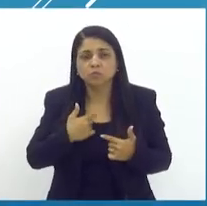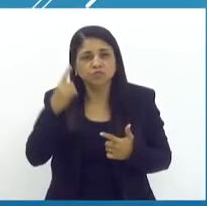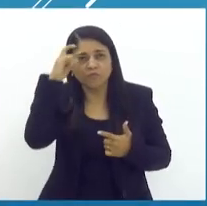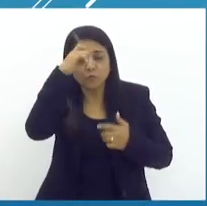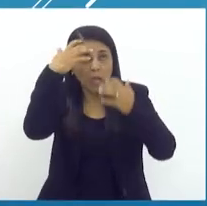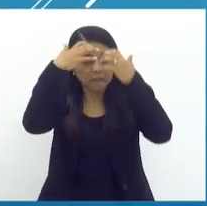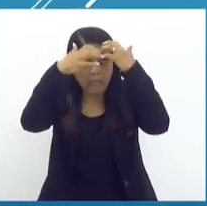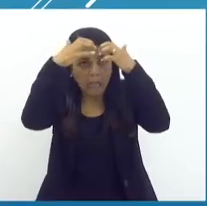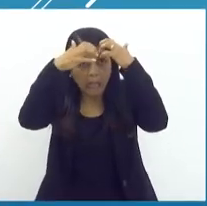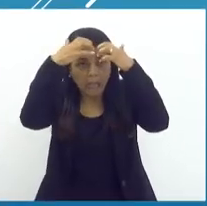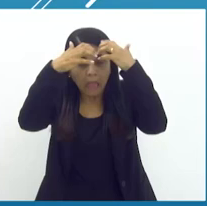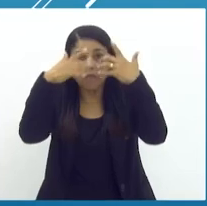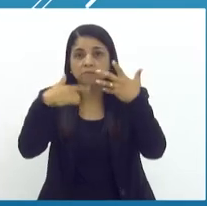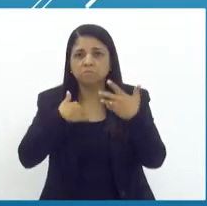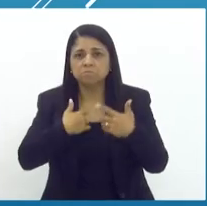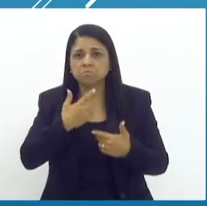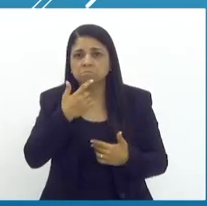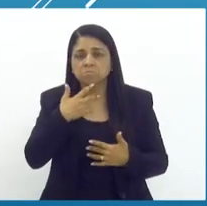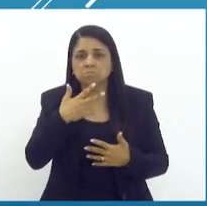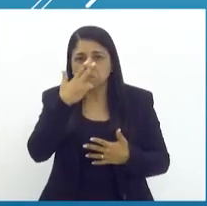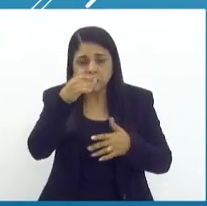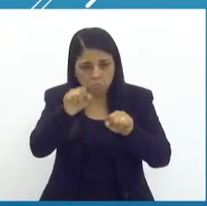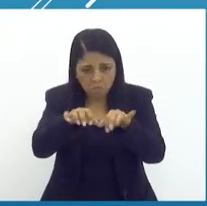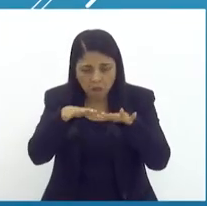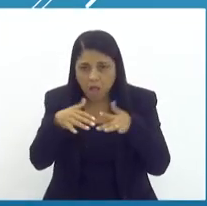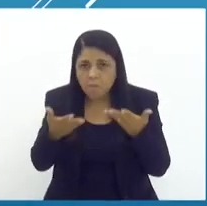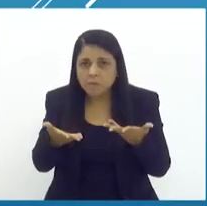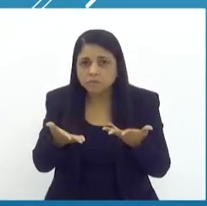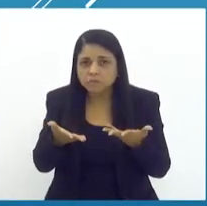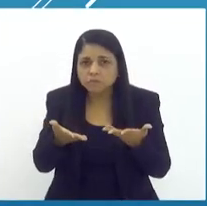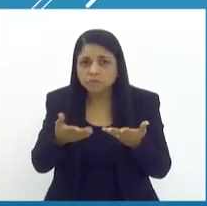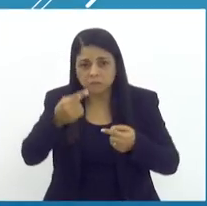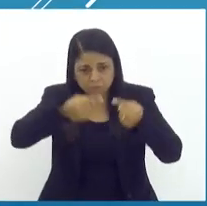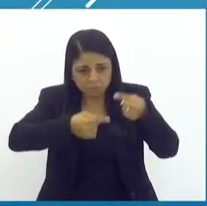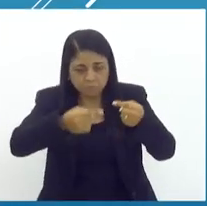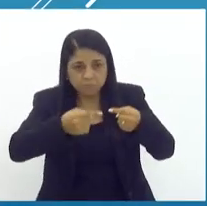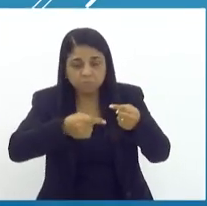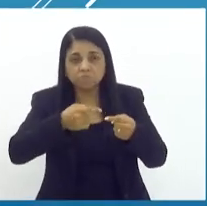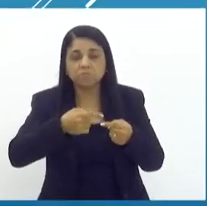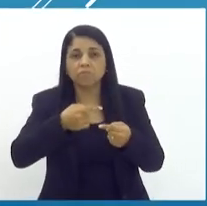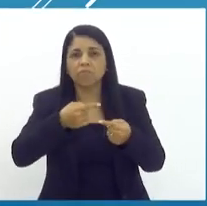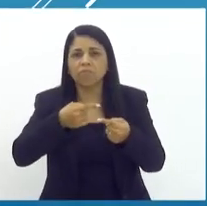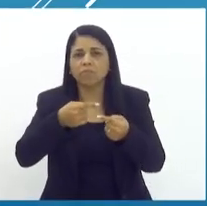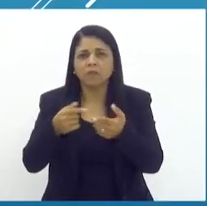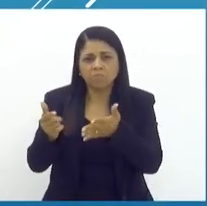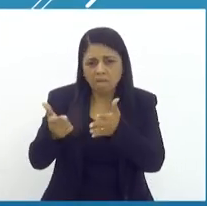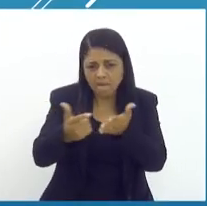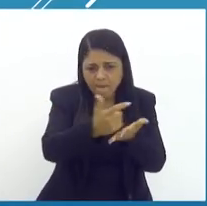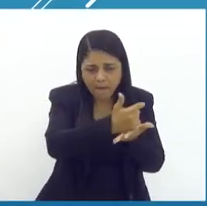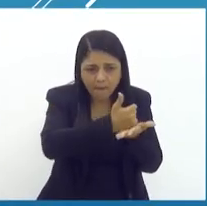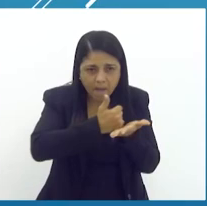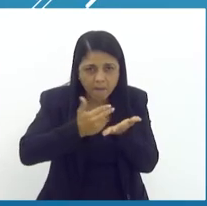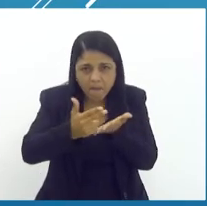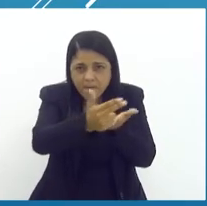em tese eu tava no Parlamento que deveria debater uma reforma tributária que vai impactar o país que mexe com o pacto negativo que envolve toda a receita